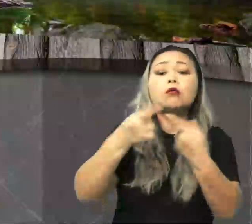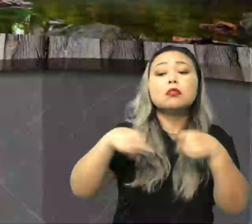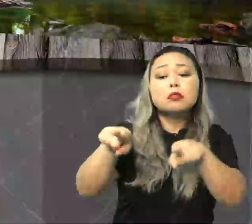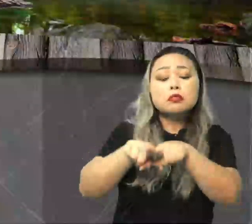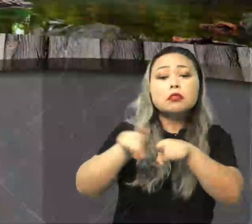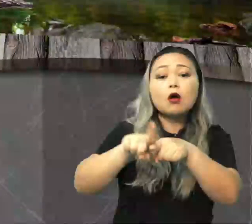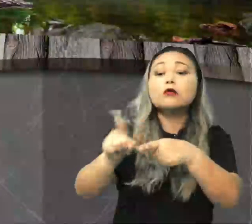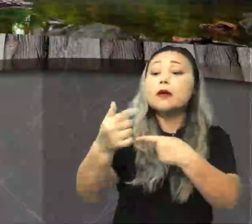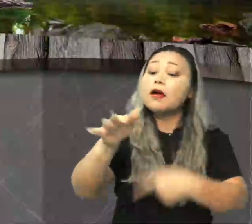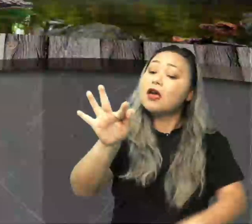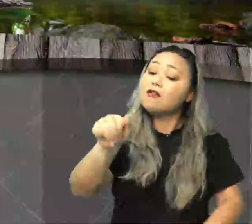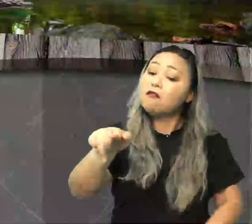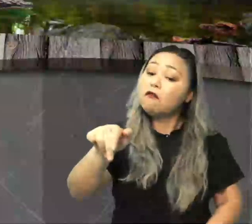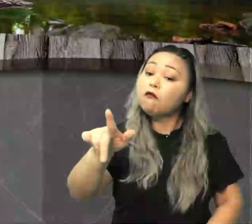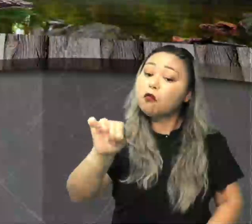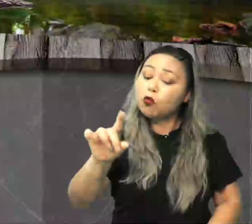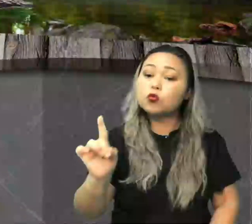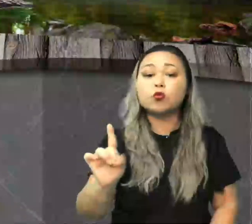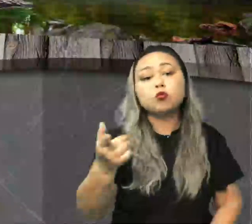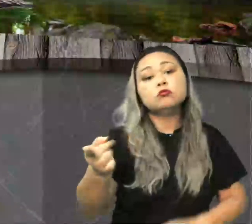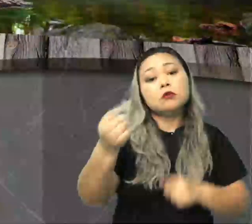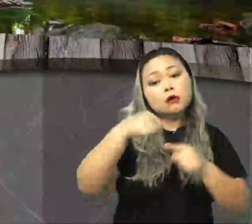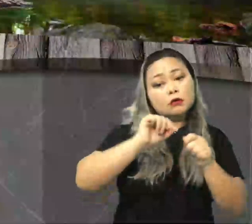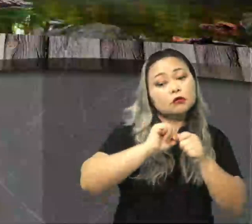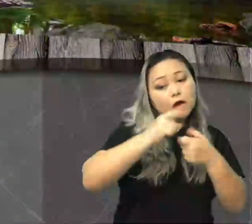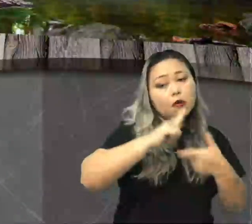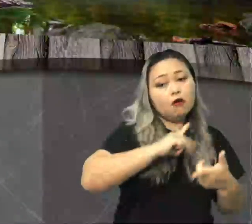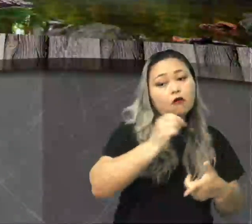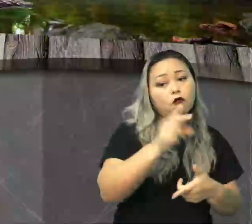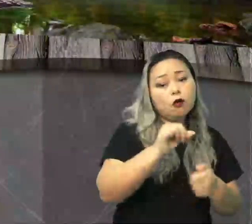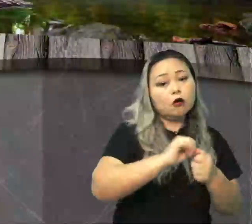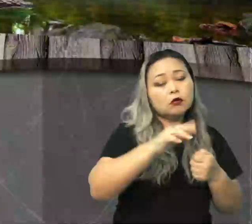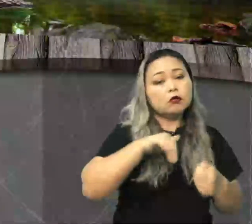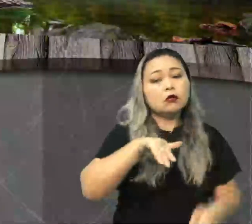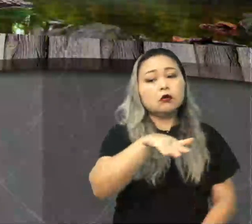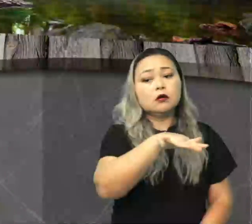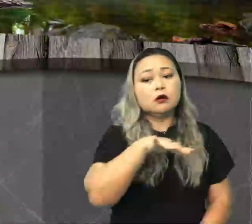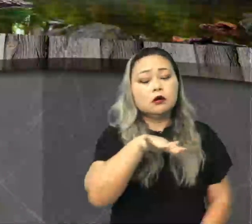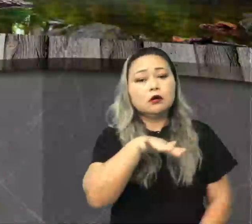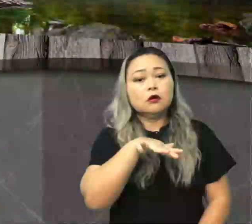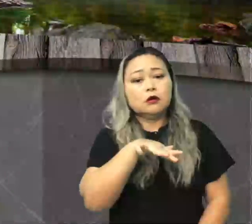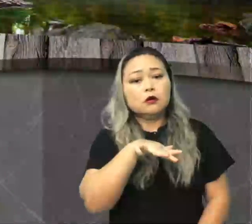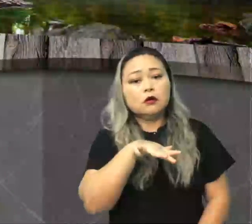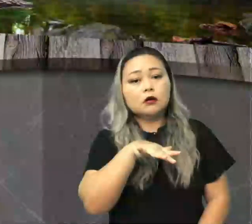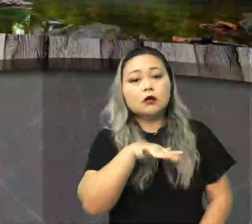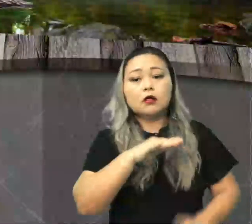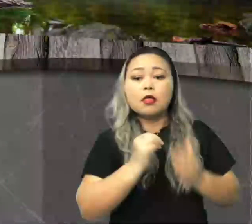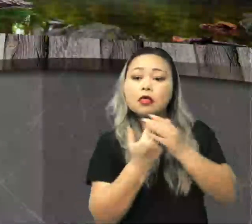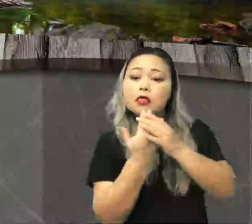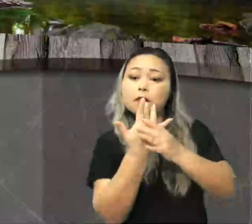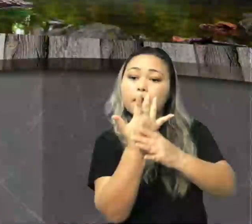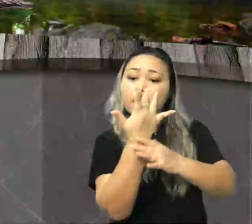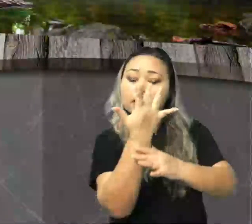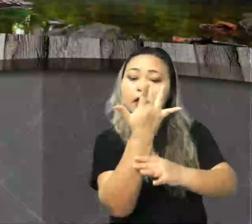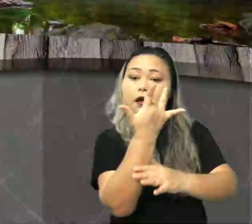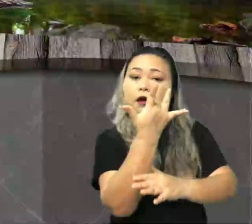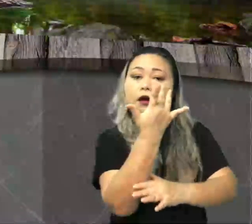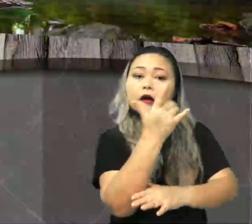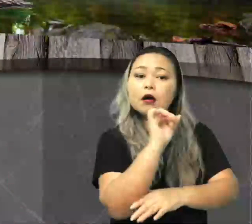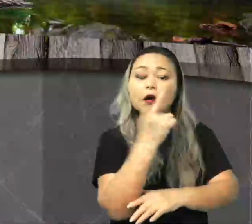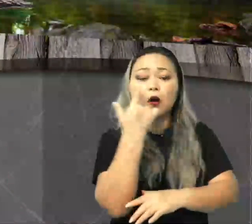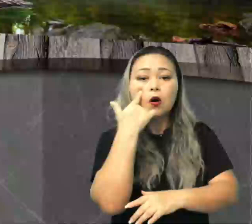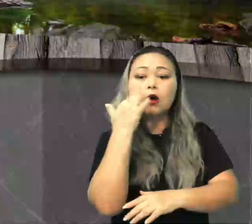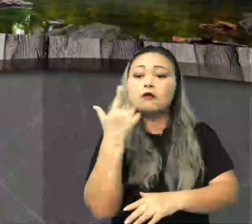também fungos, tá? Além de estar entrando também na ação das plantas, tá? Quando a gente fala